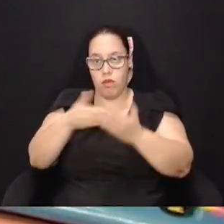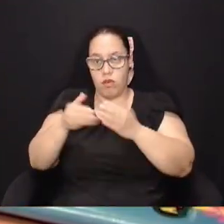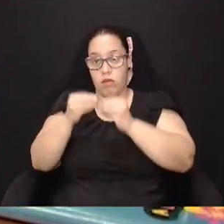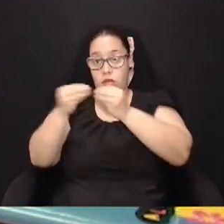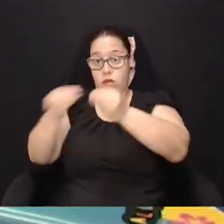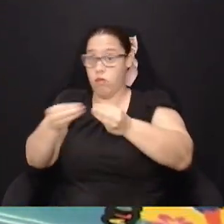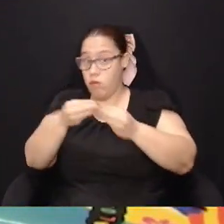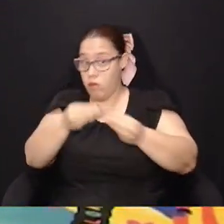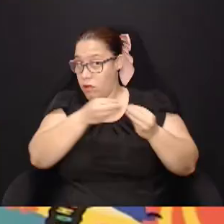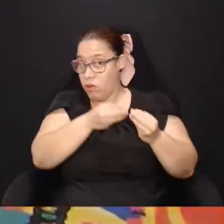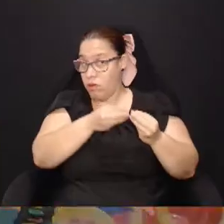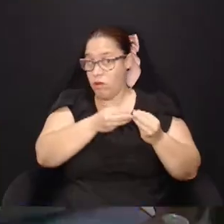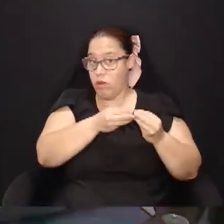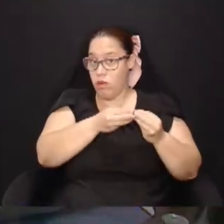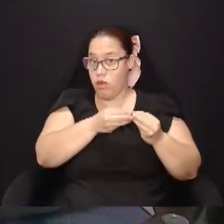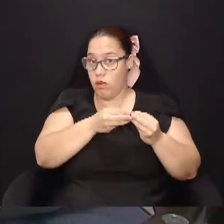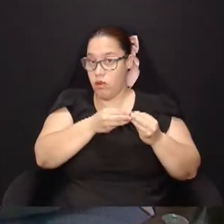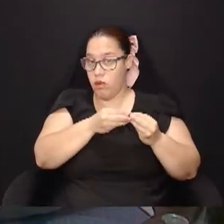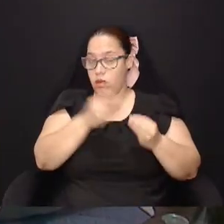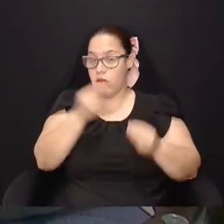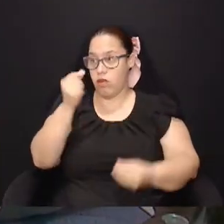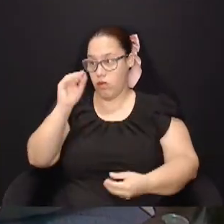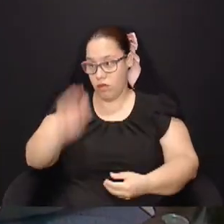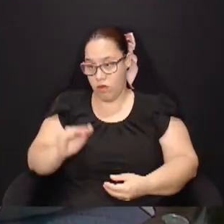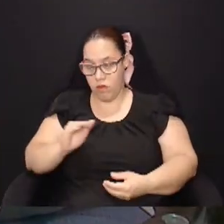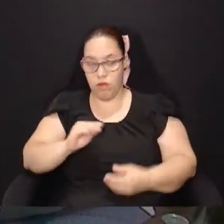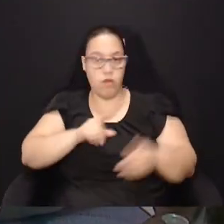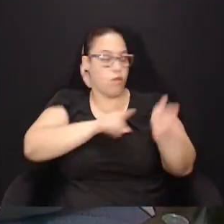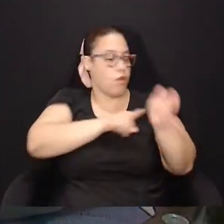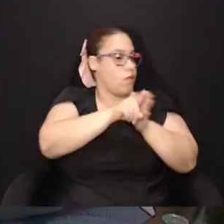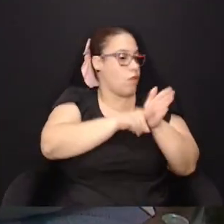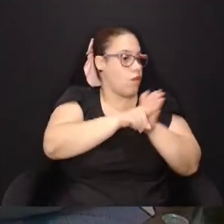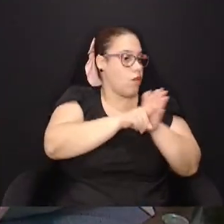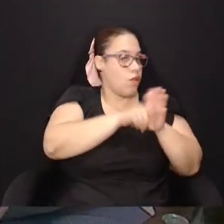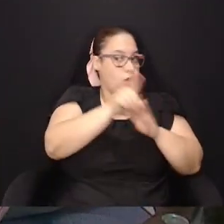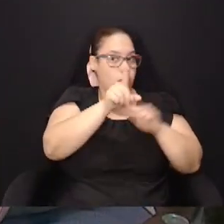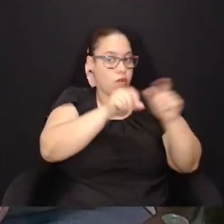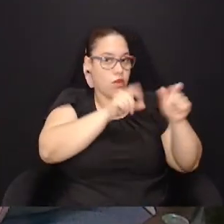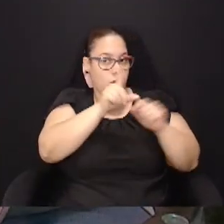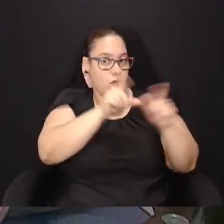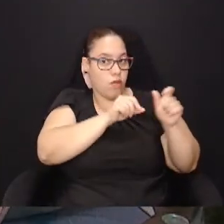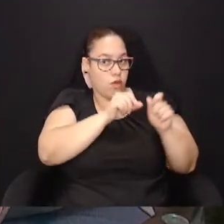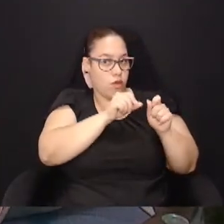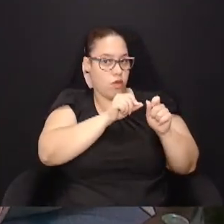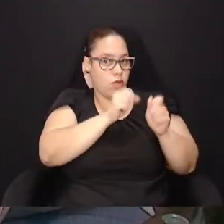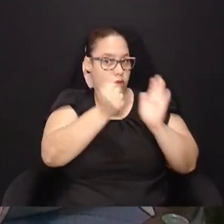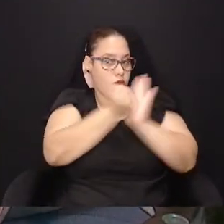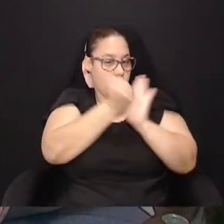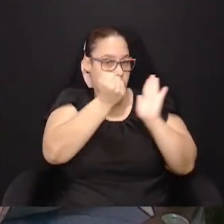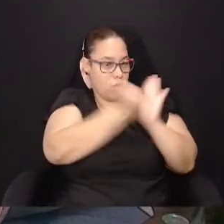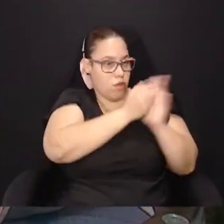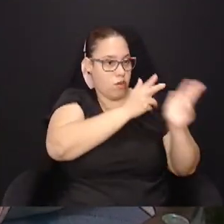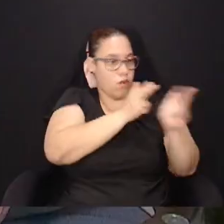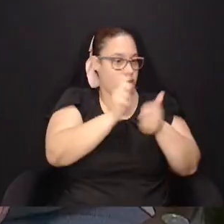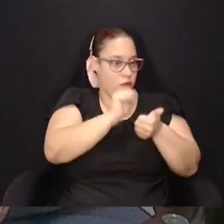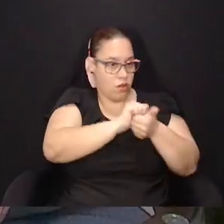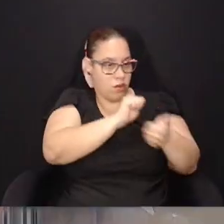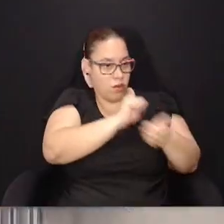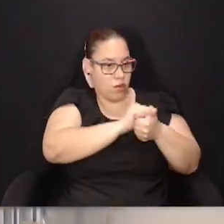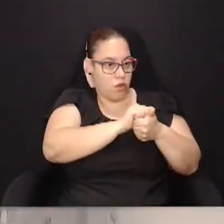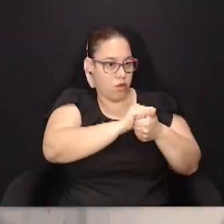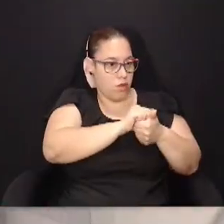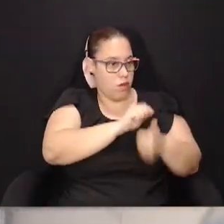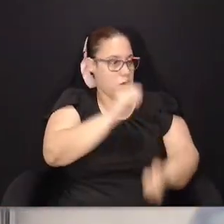é uma forma de economizar. E pesquisar marcas alternativas que muitas vezes oferecem a mesma qualidade de uma marca mais famosa, sim,